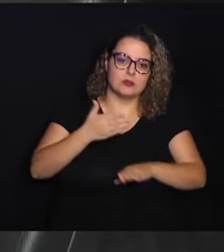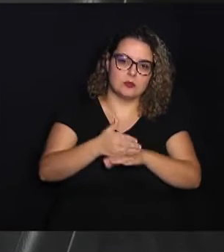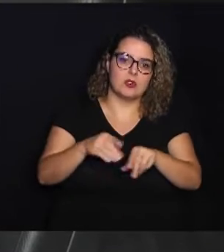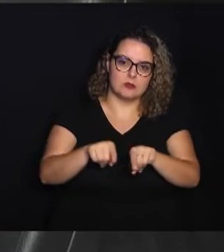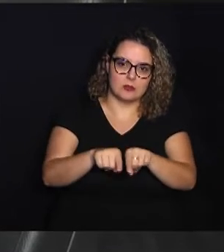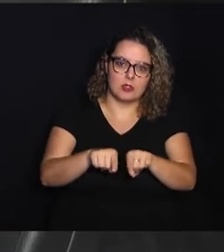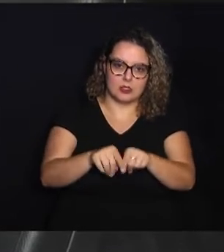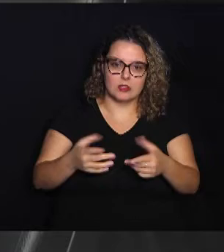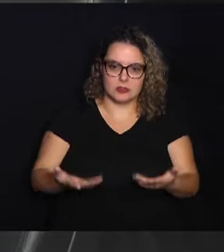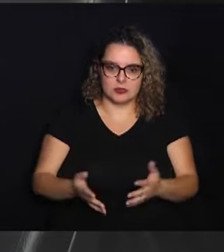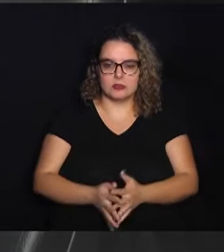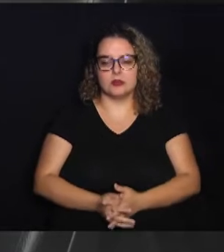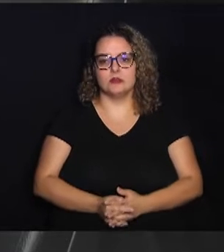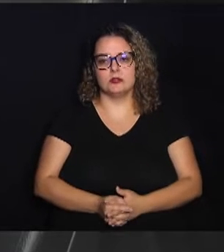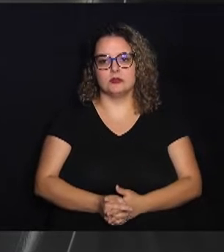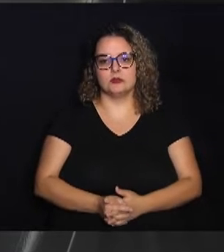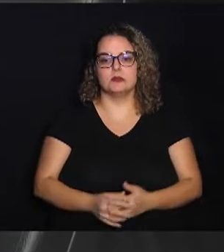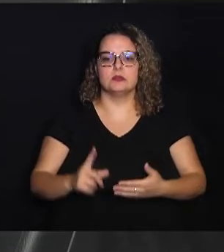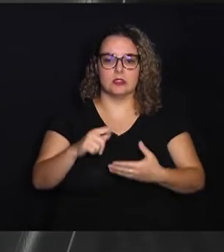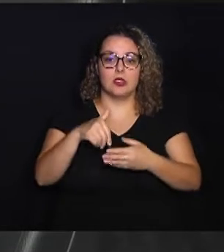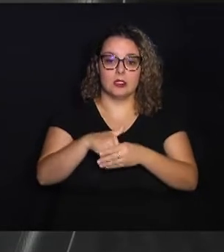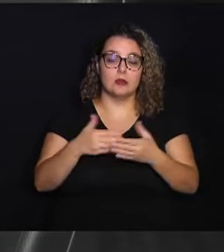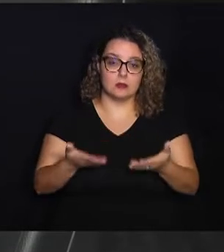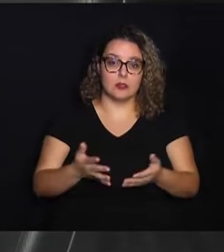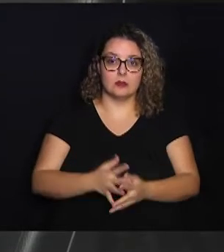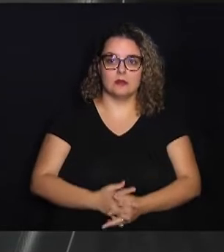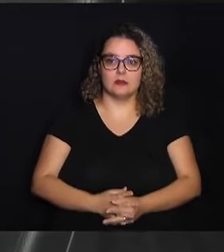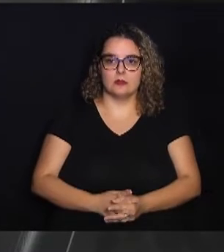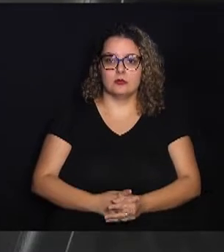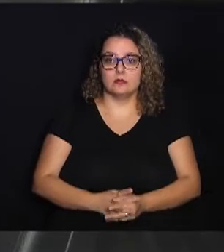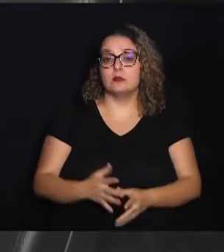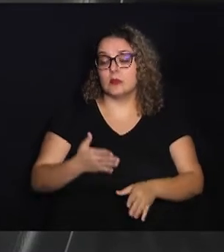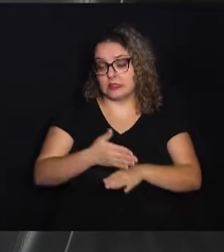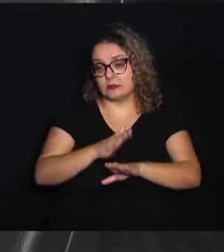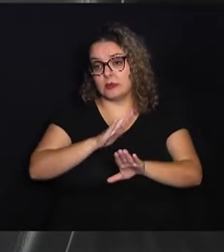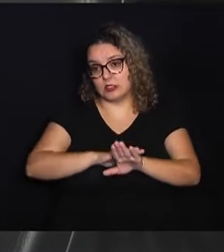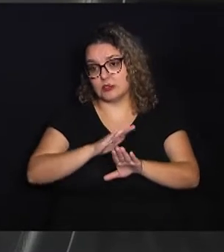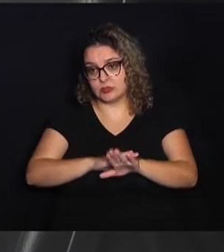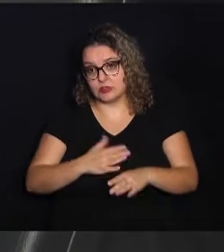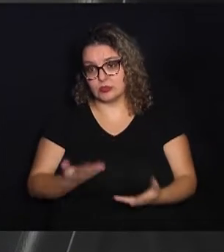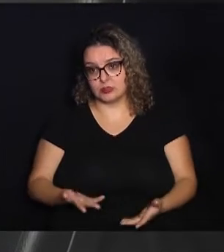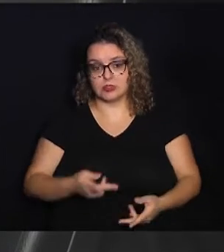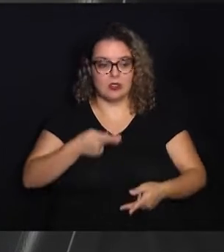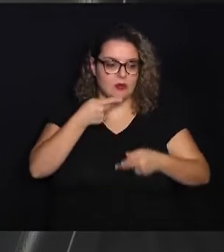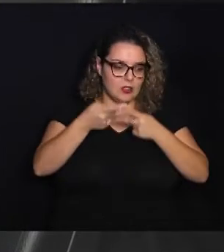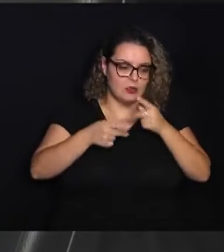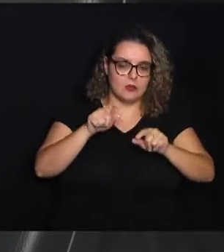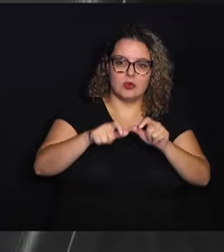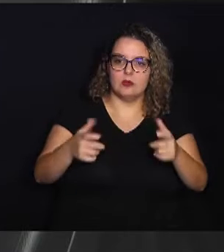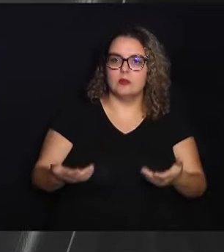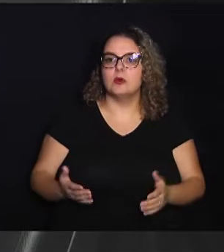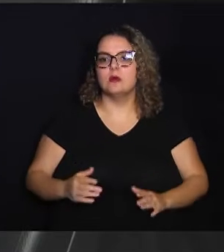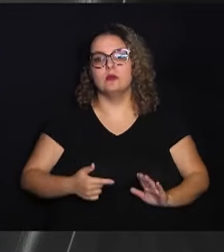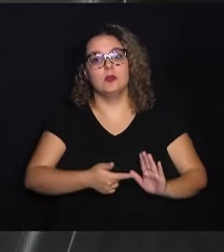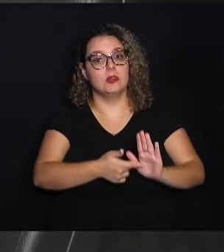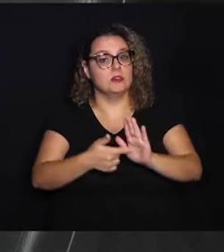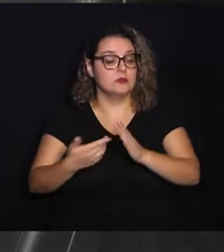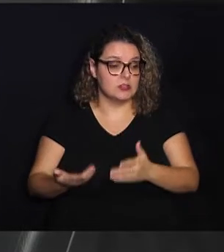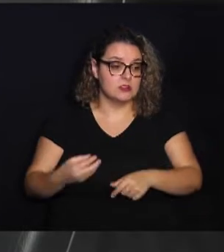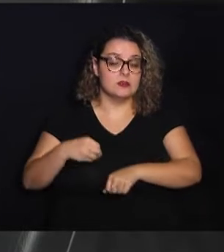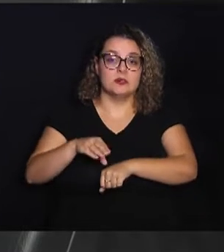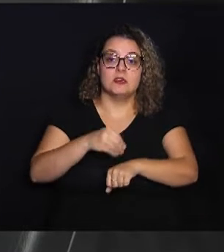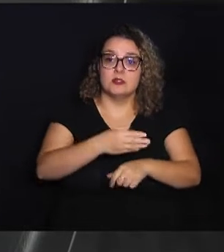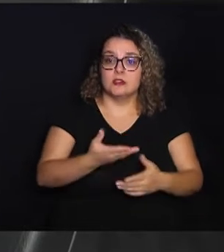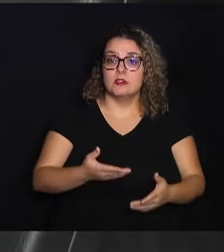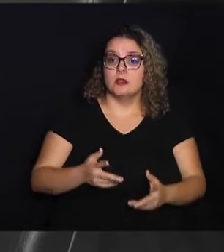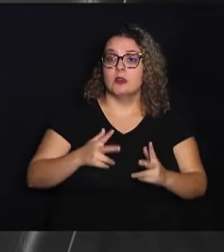também daquela eleição. Participativamente, falando para as pessoas, mostrando a plataforma deles, indicando eles